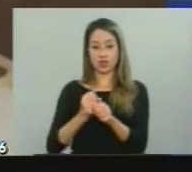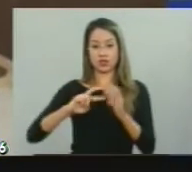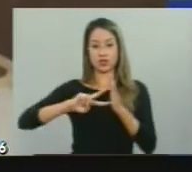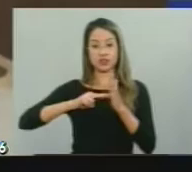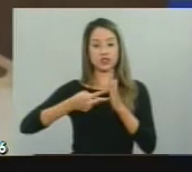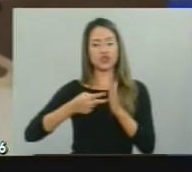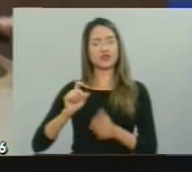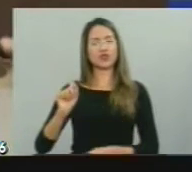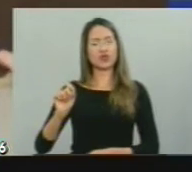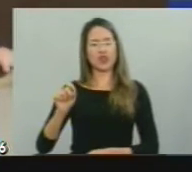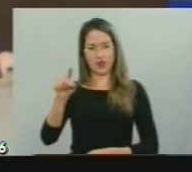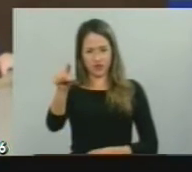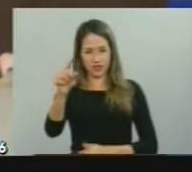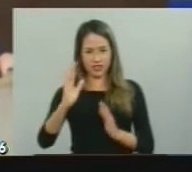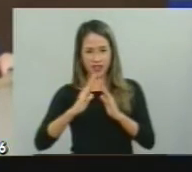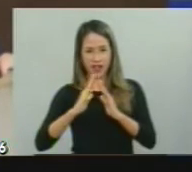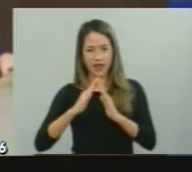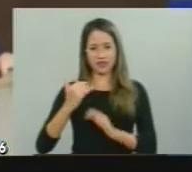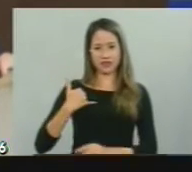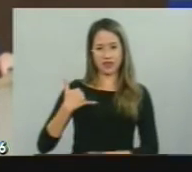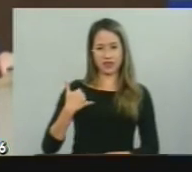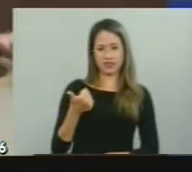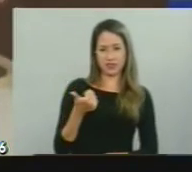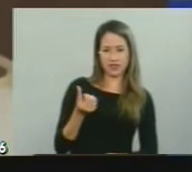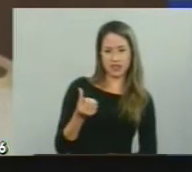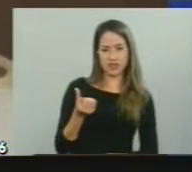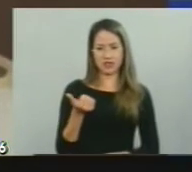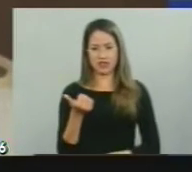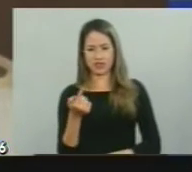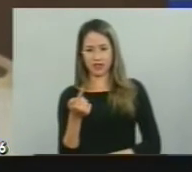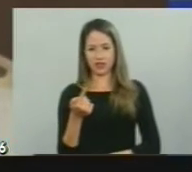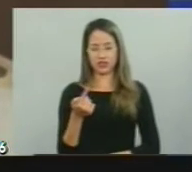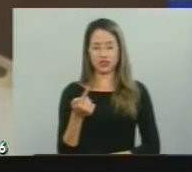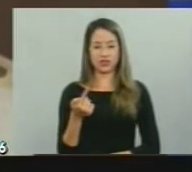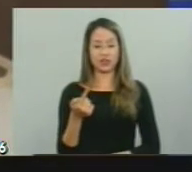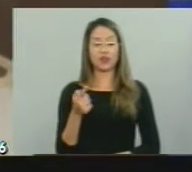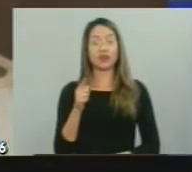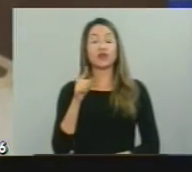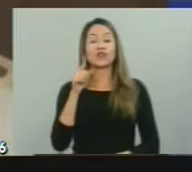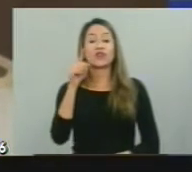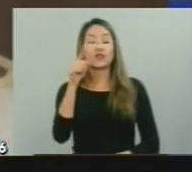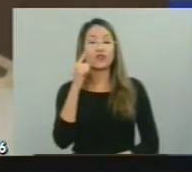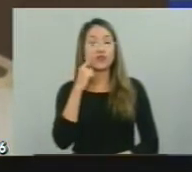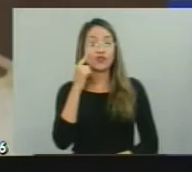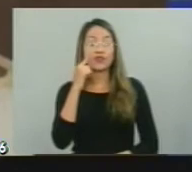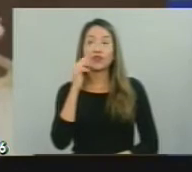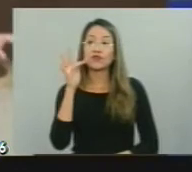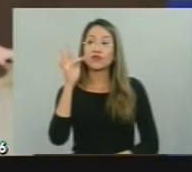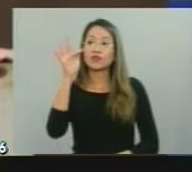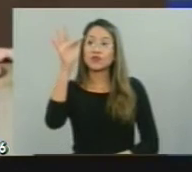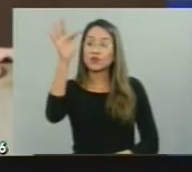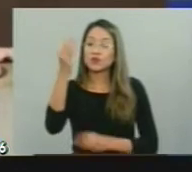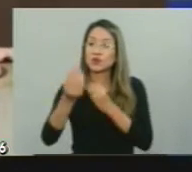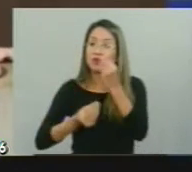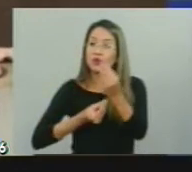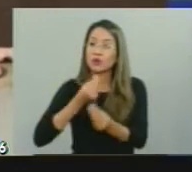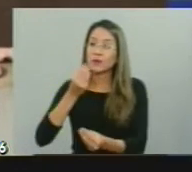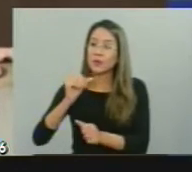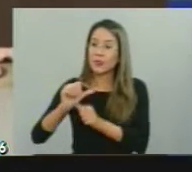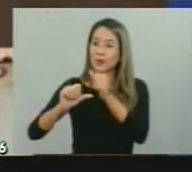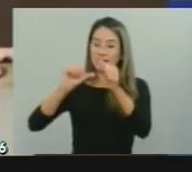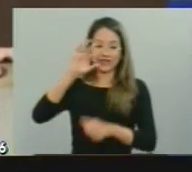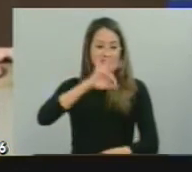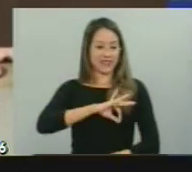que me ouve agora, que tem 16, 17 anos, você só vai ver incremento nos investimentos sociais quando você